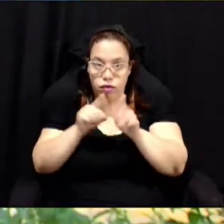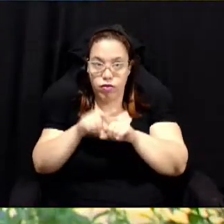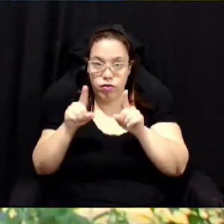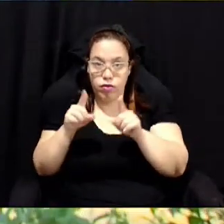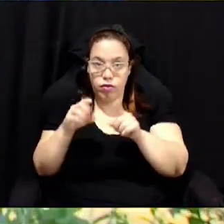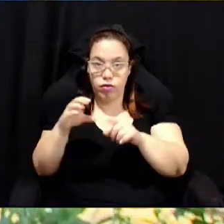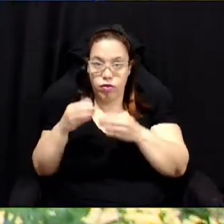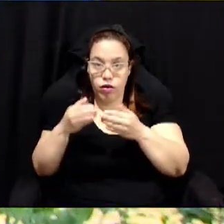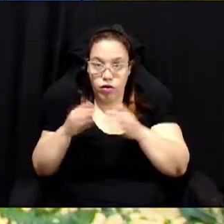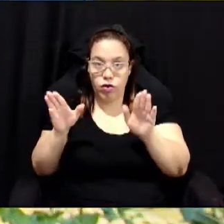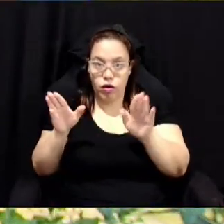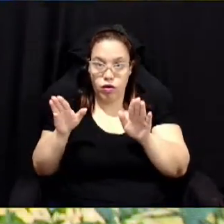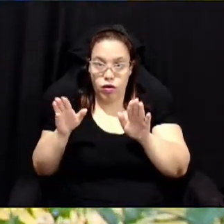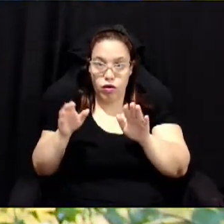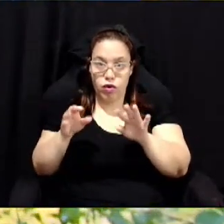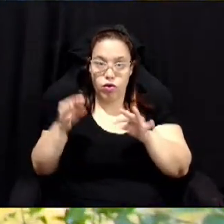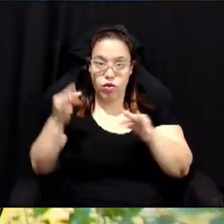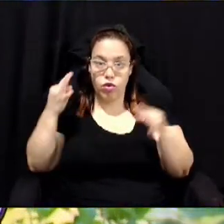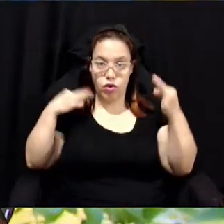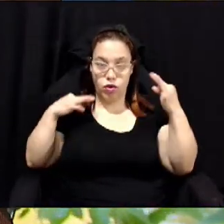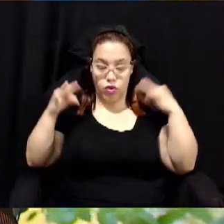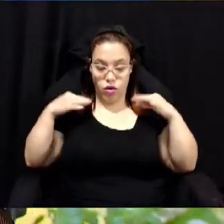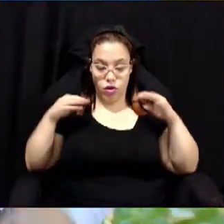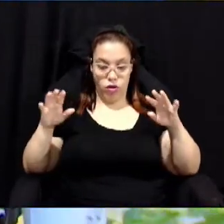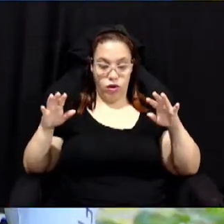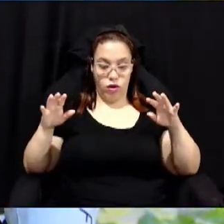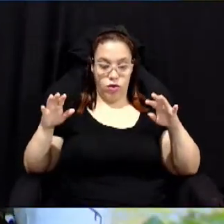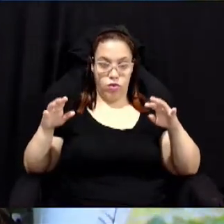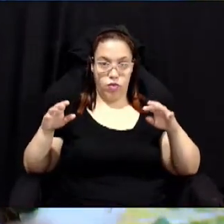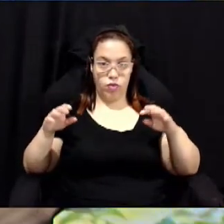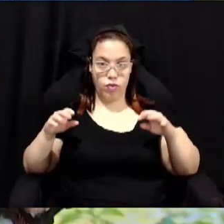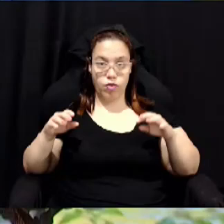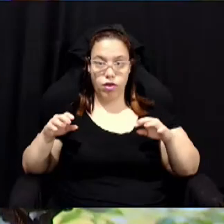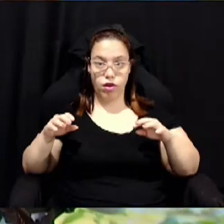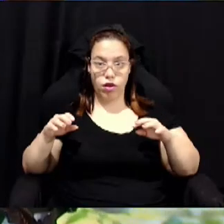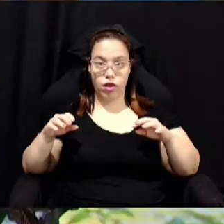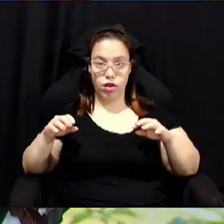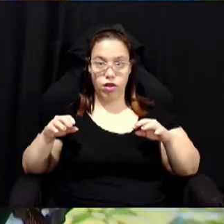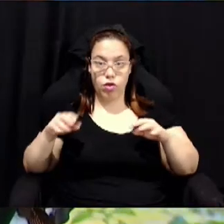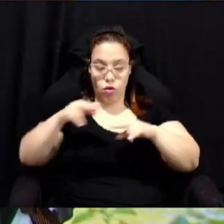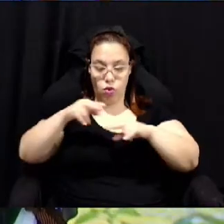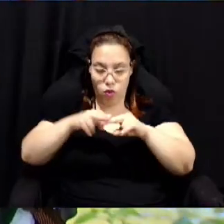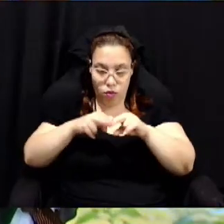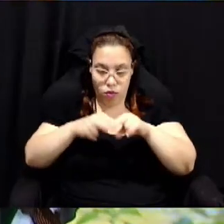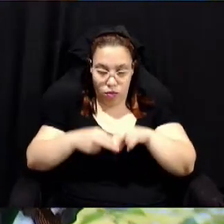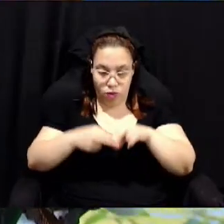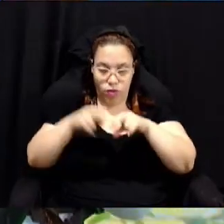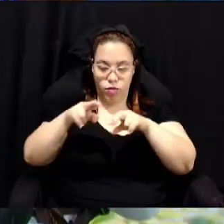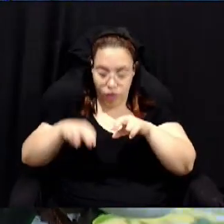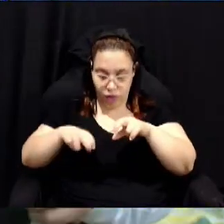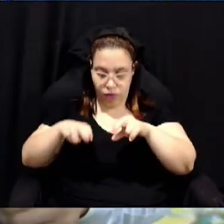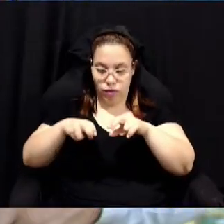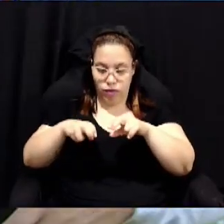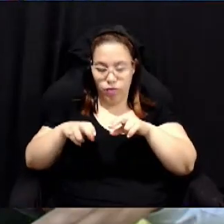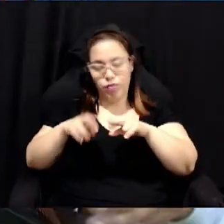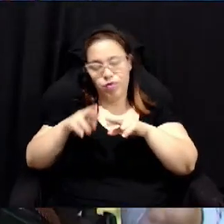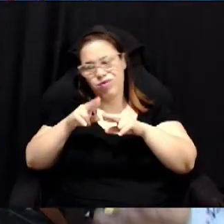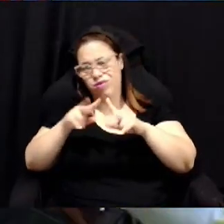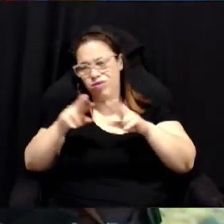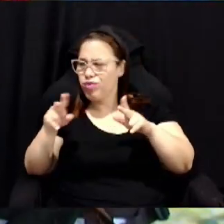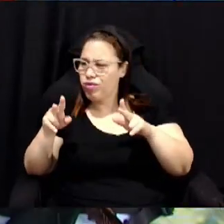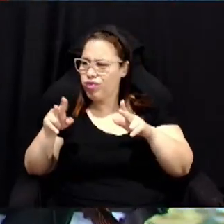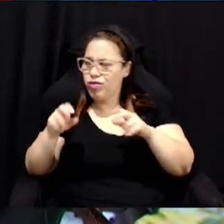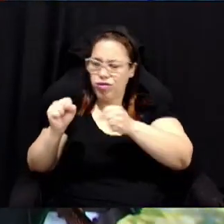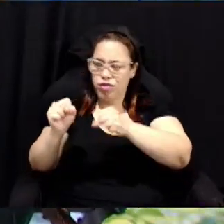onde o turismo, a pessoa fica mais solta, mas ela tem que estar totalmente preso com o pé. Enfim, são aspectos diferentes da remada, usando